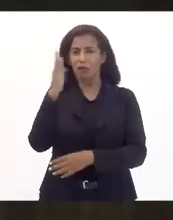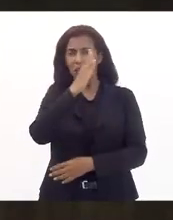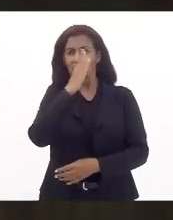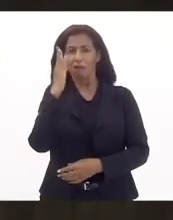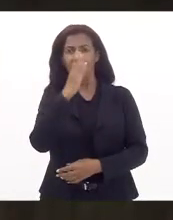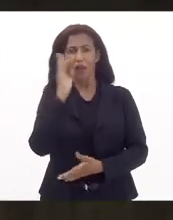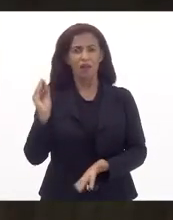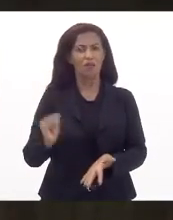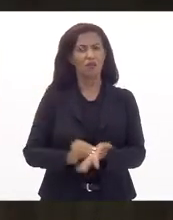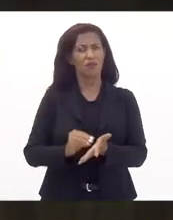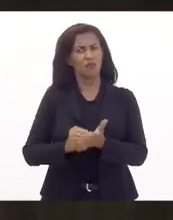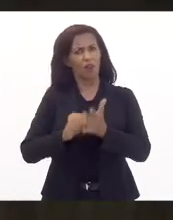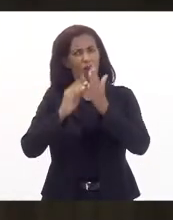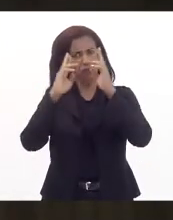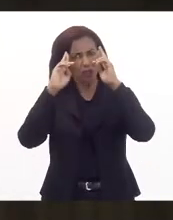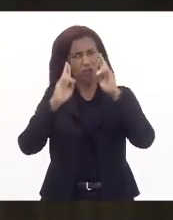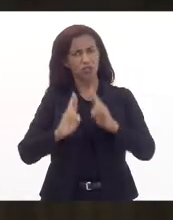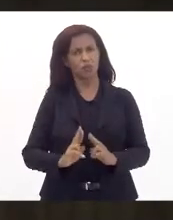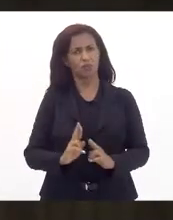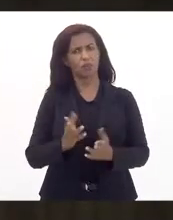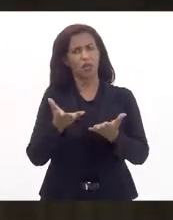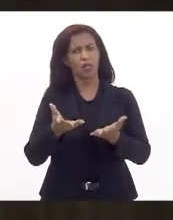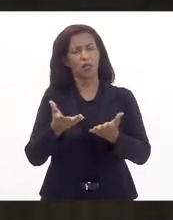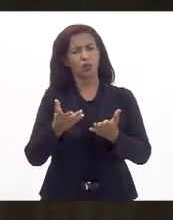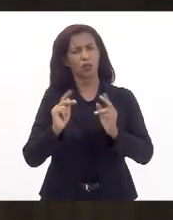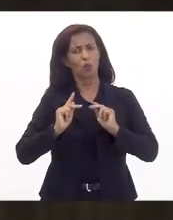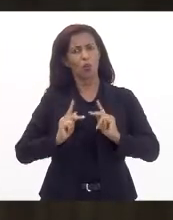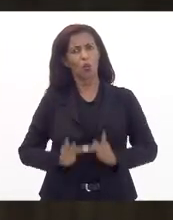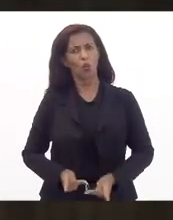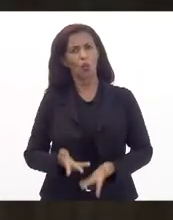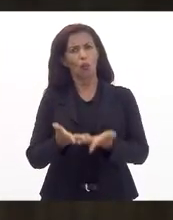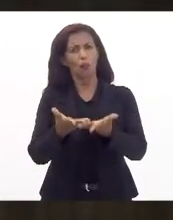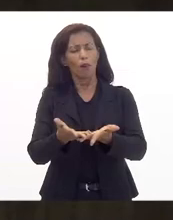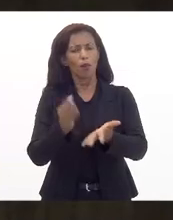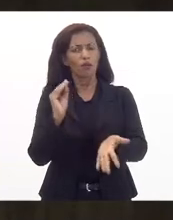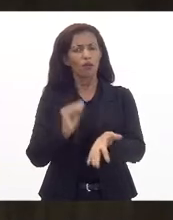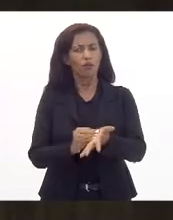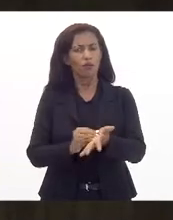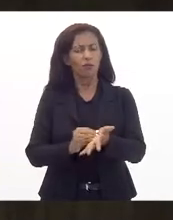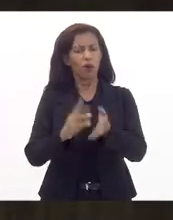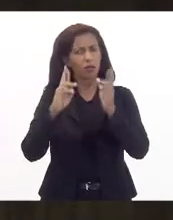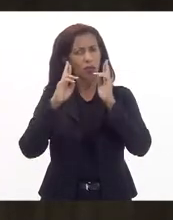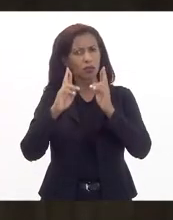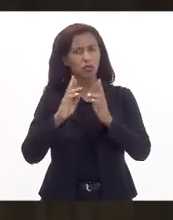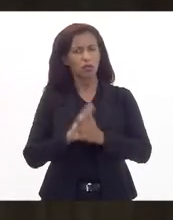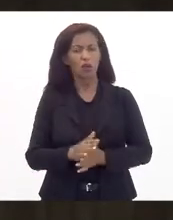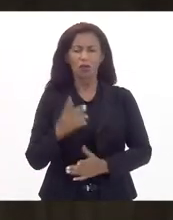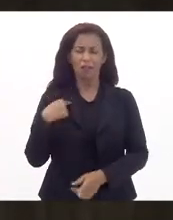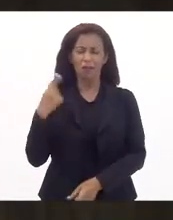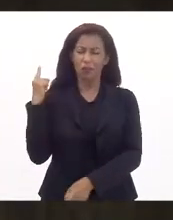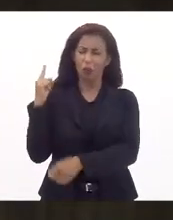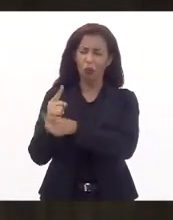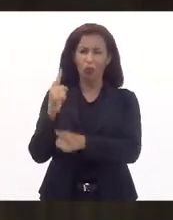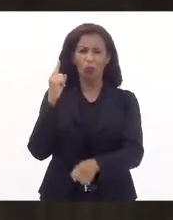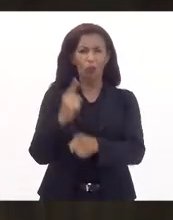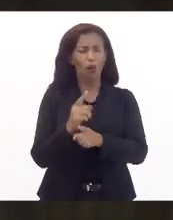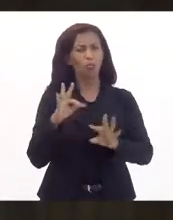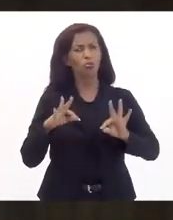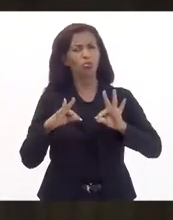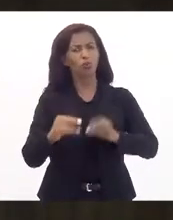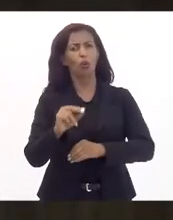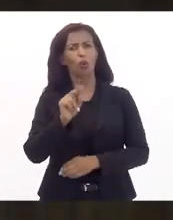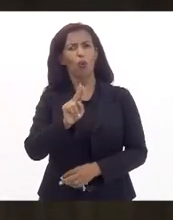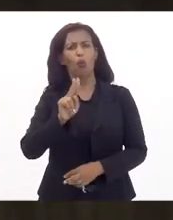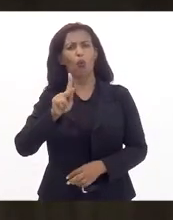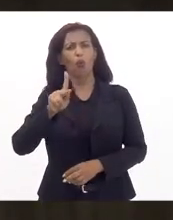atendimento é uma falta de respeito com o ser humano a foto de respeito e eu tenho encontrado isso todas as roupas do